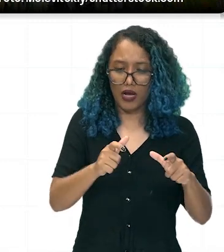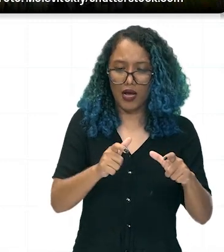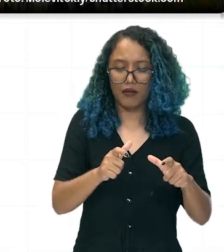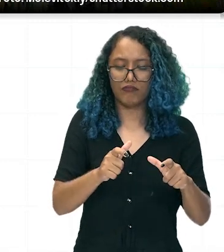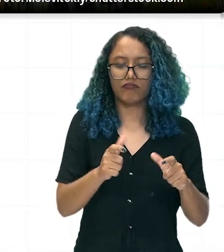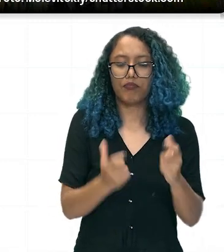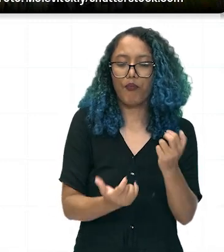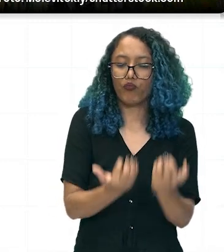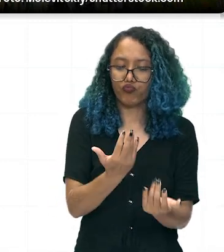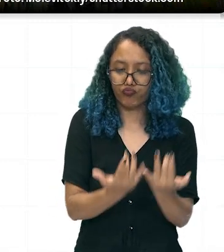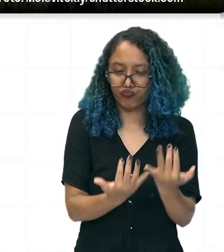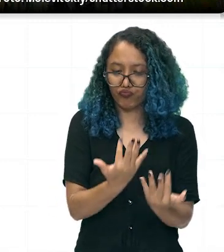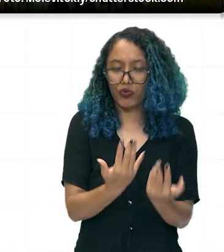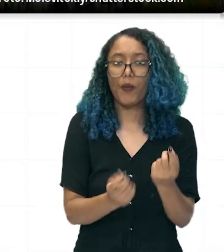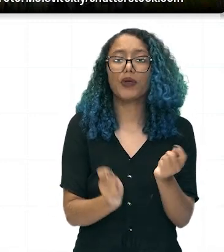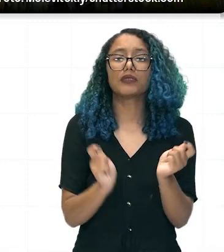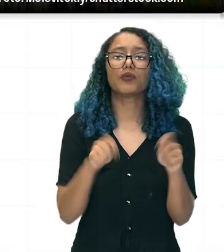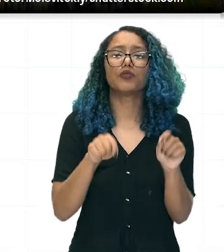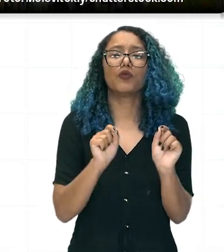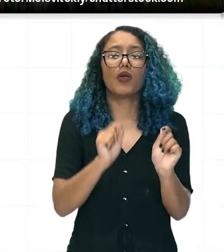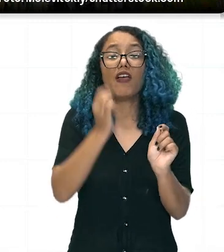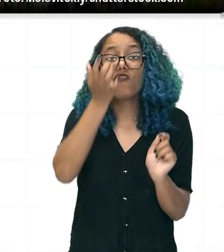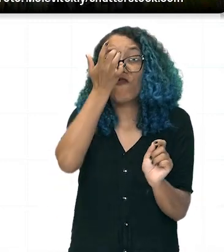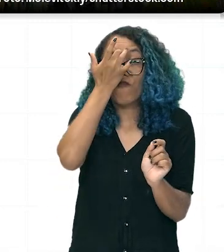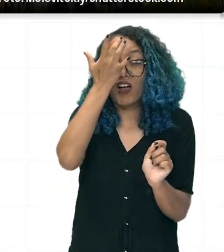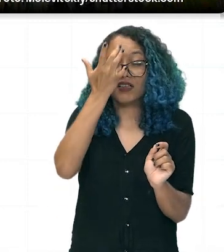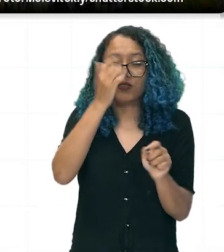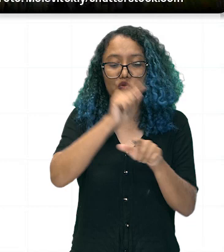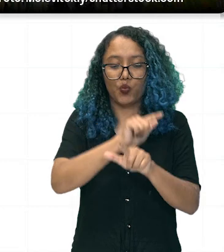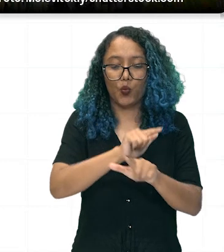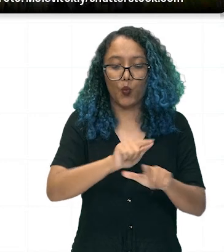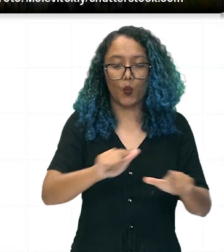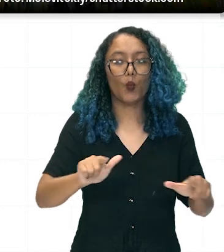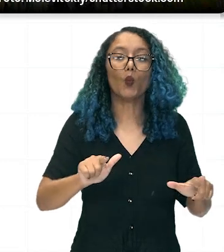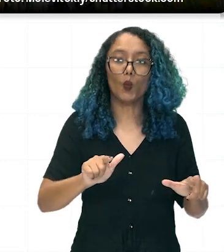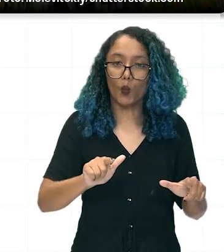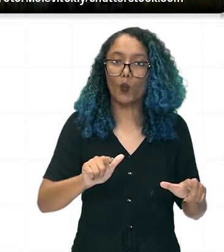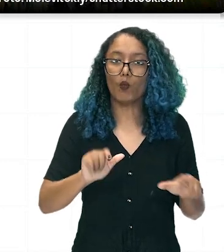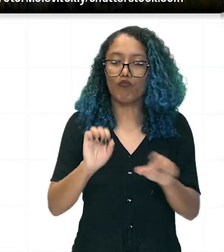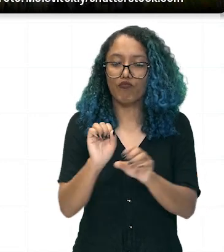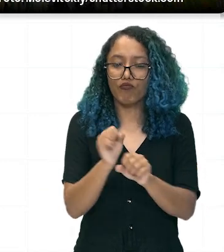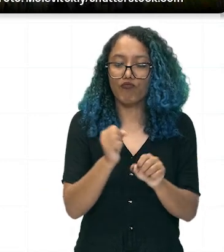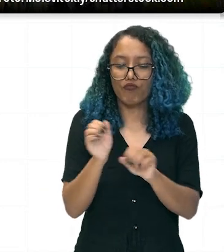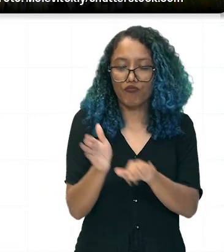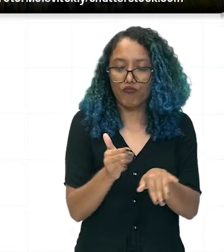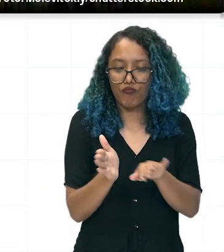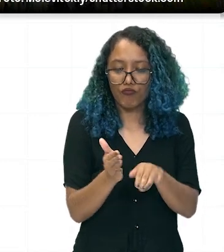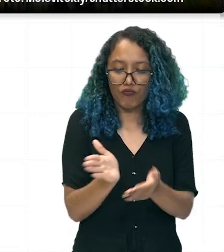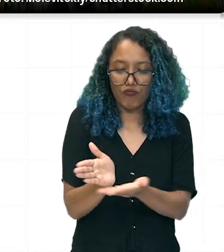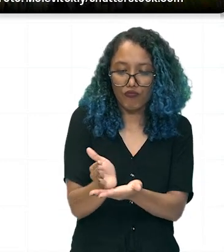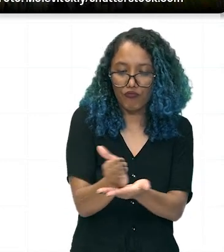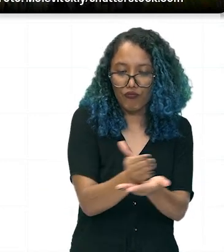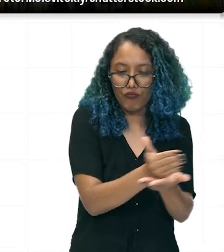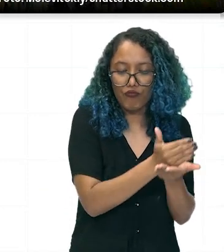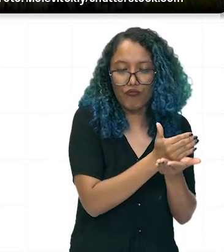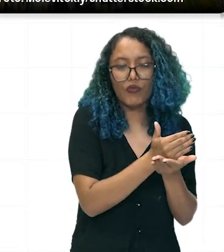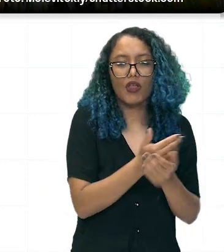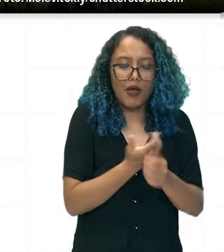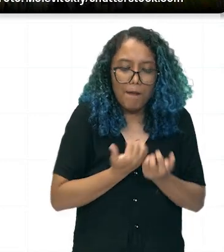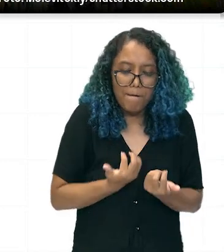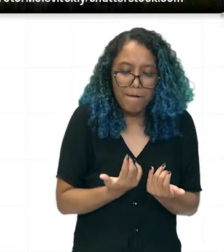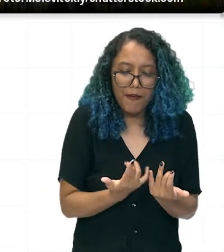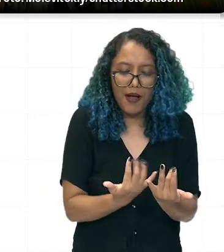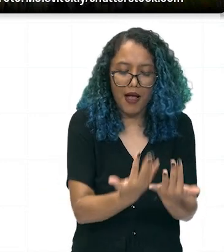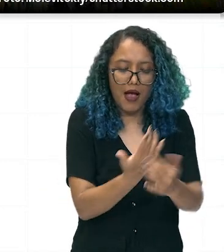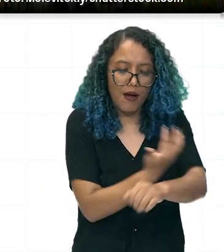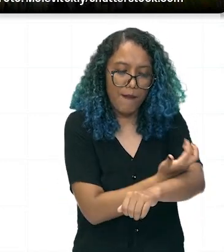para poder, assim, facilitar a limpeza da área. Então, é uma forma de eliminar, os arbustos